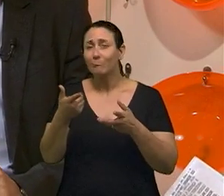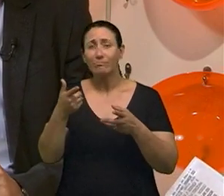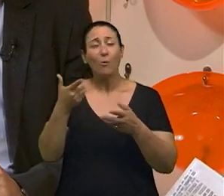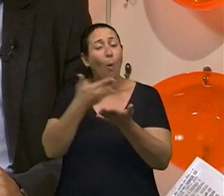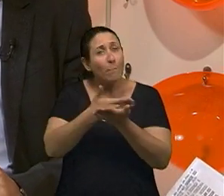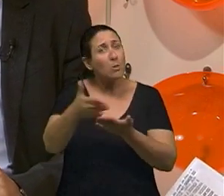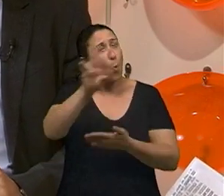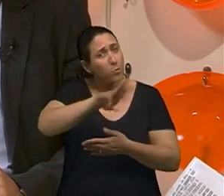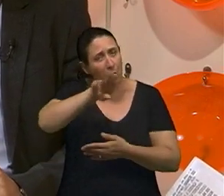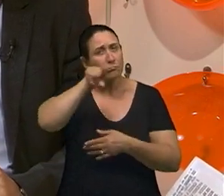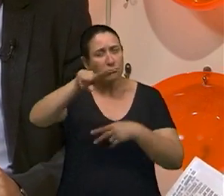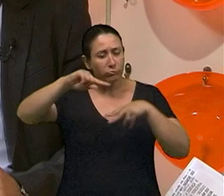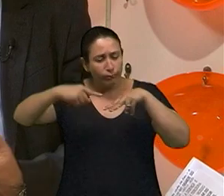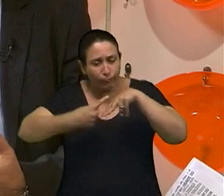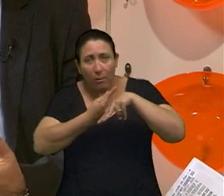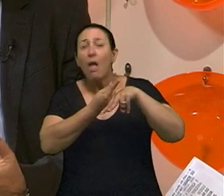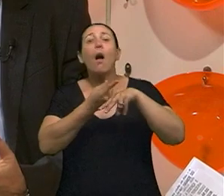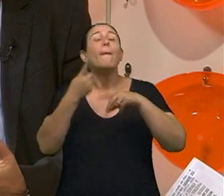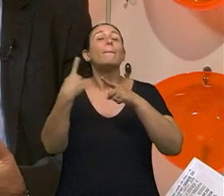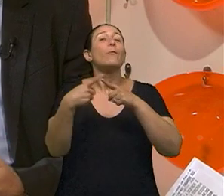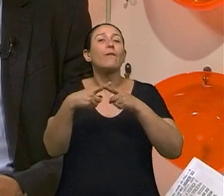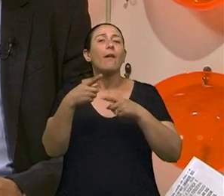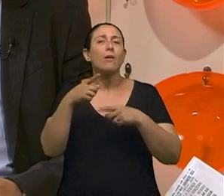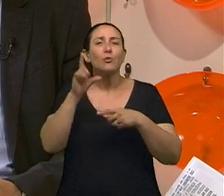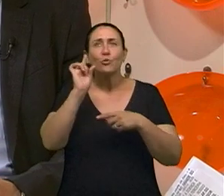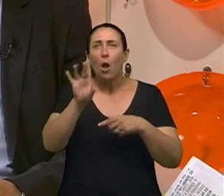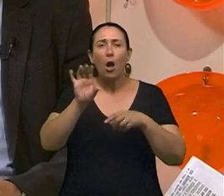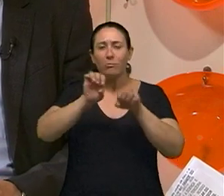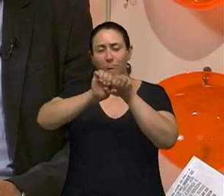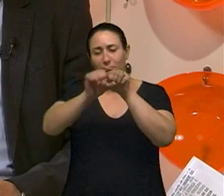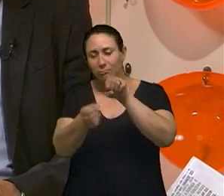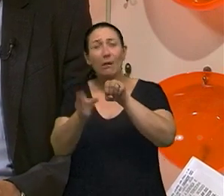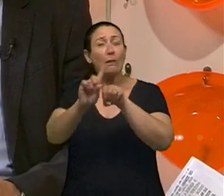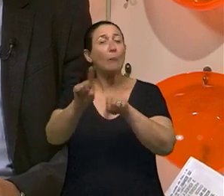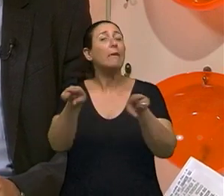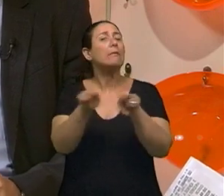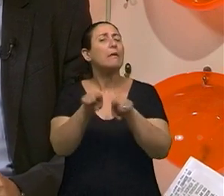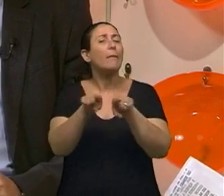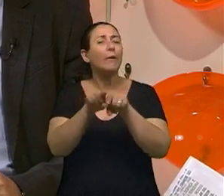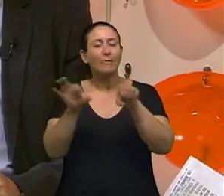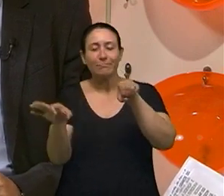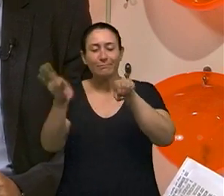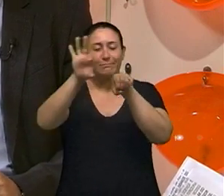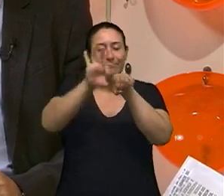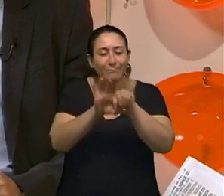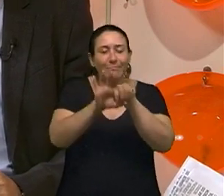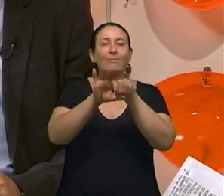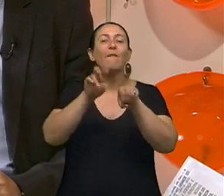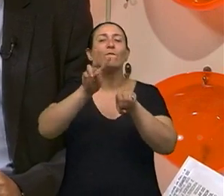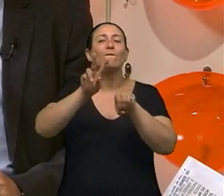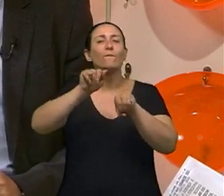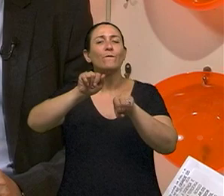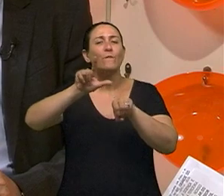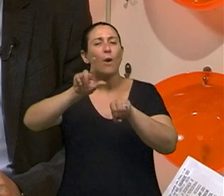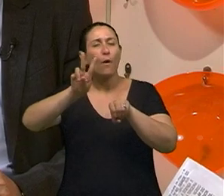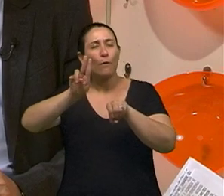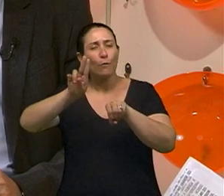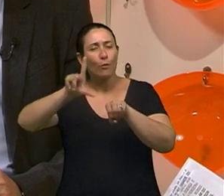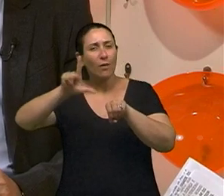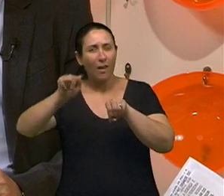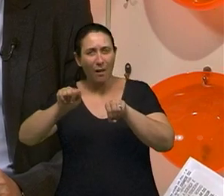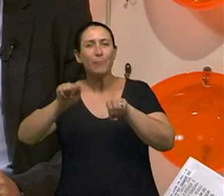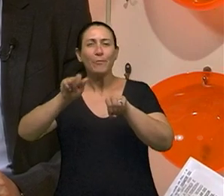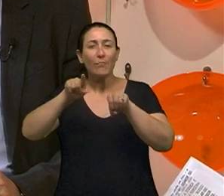os procedimentos endovasculares que hoje não só neurismo válvulas cardíacas válvula aórtica é muito comum a estenose